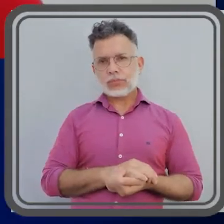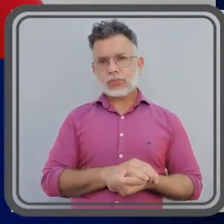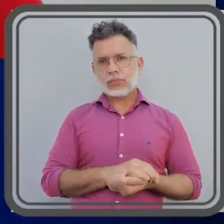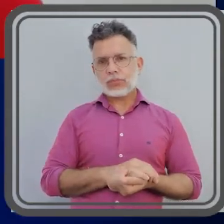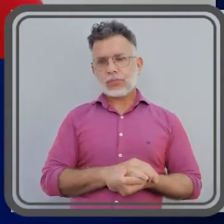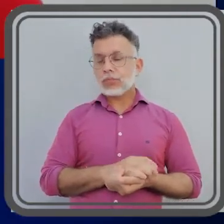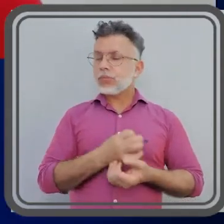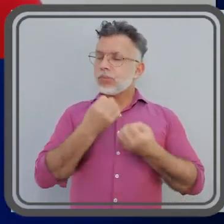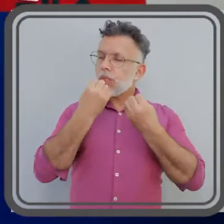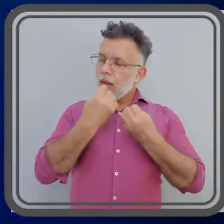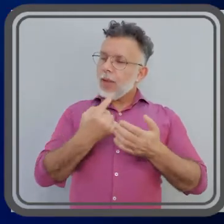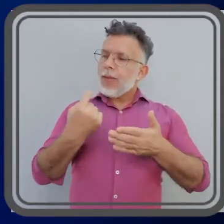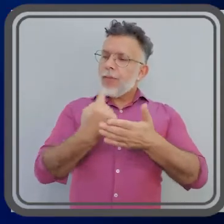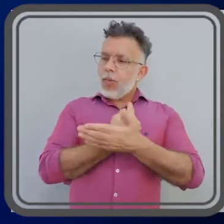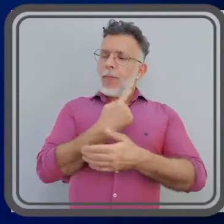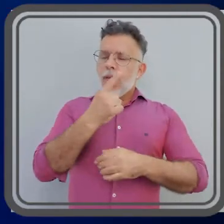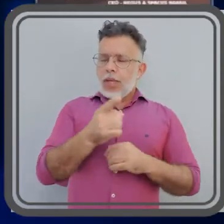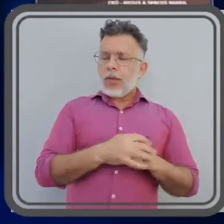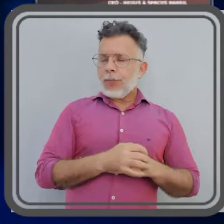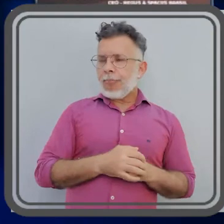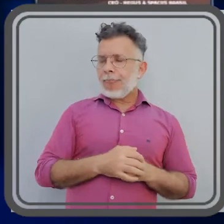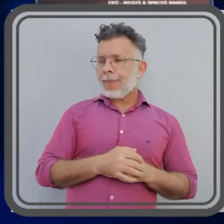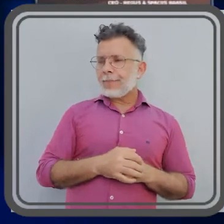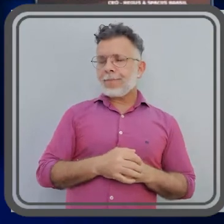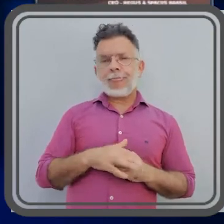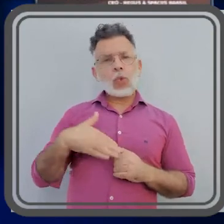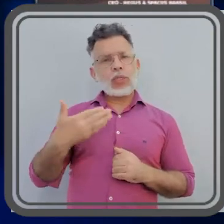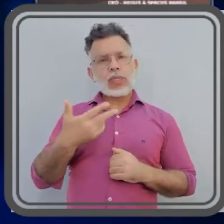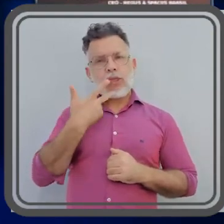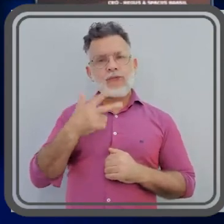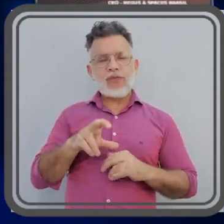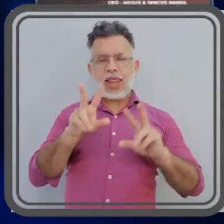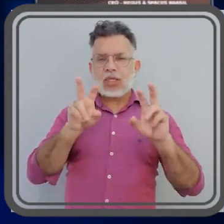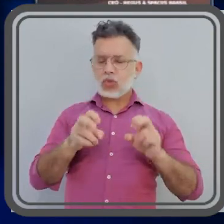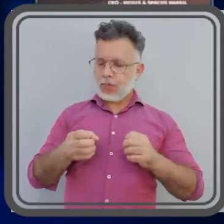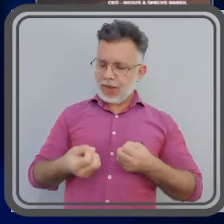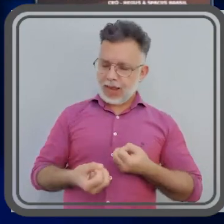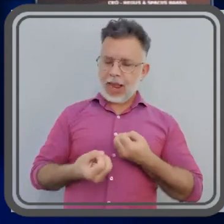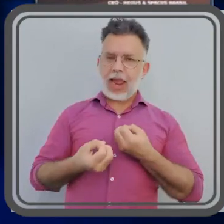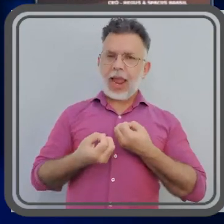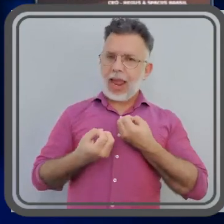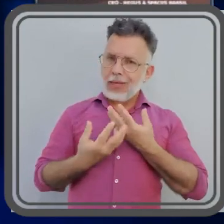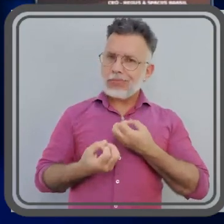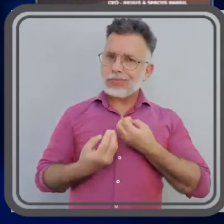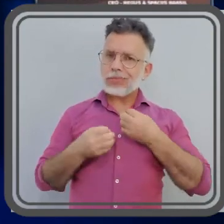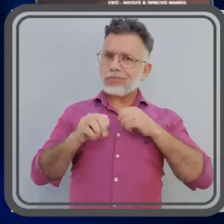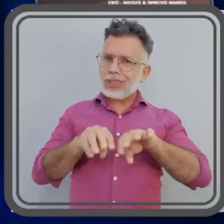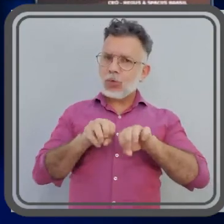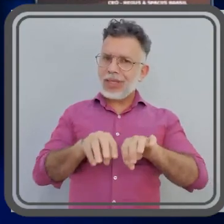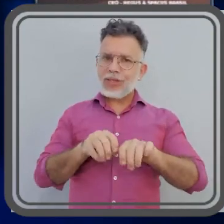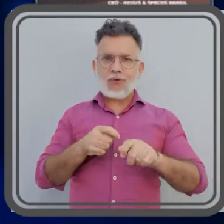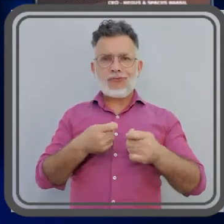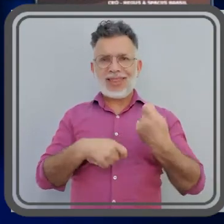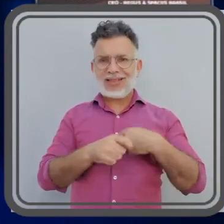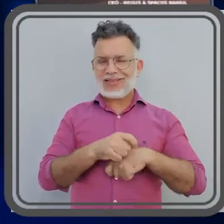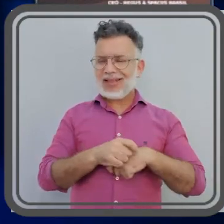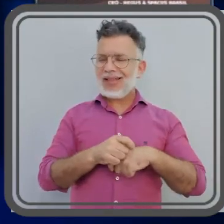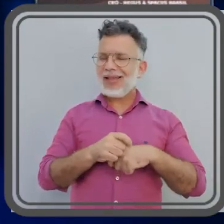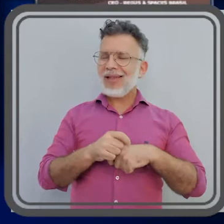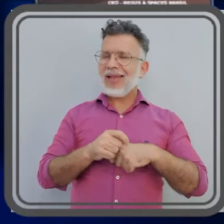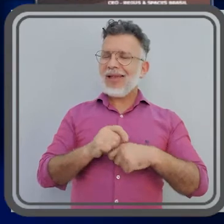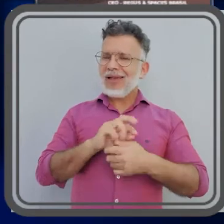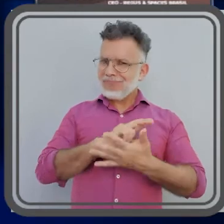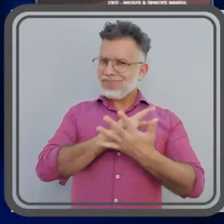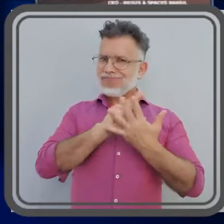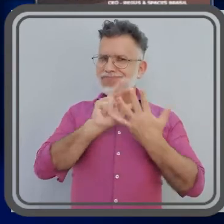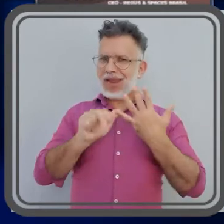Uhum. Boa pergunta. Assim, quando a gente fala de educação financeira, eu acho que é um leque muito grande, né? Eu acho que o grande